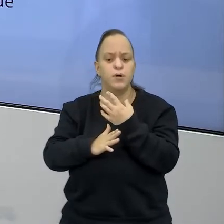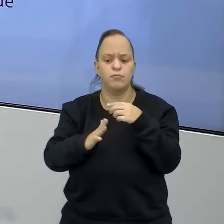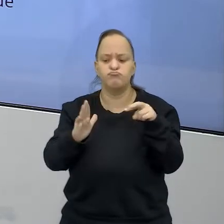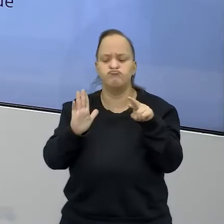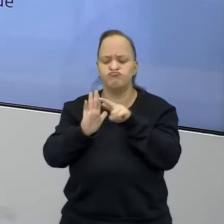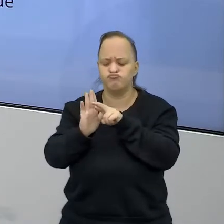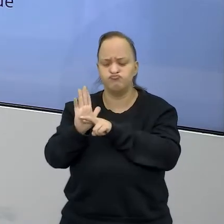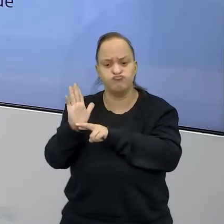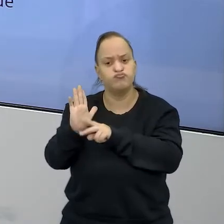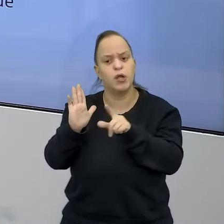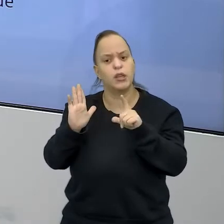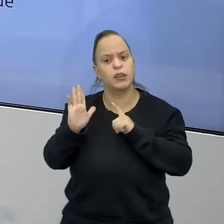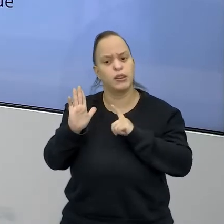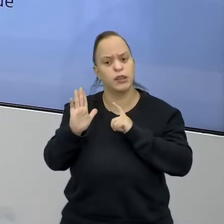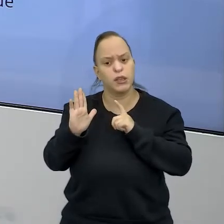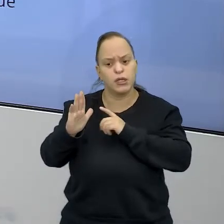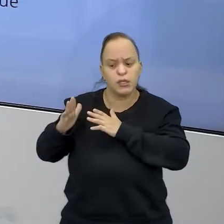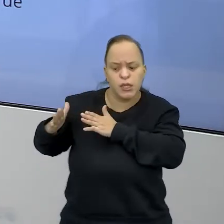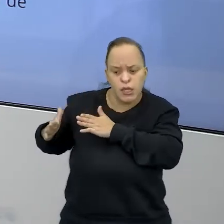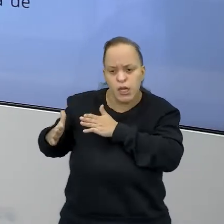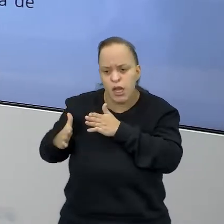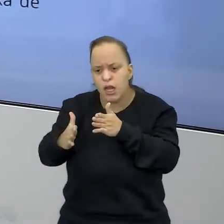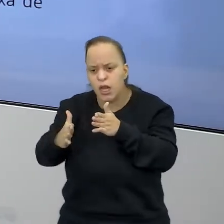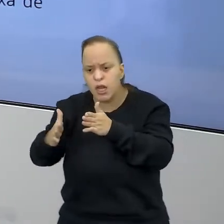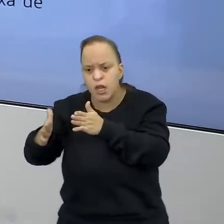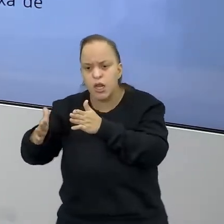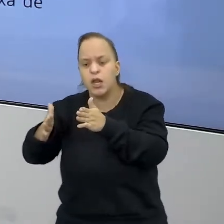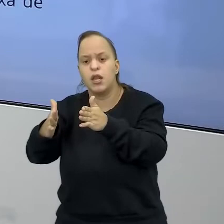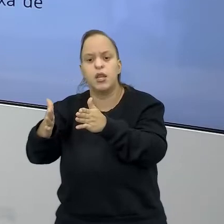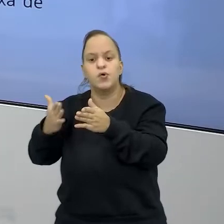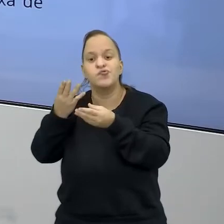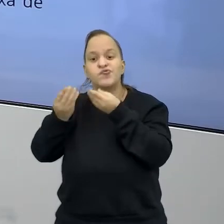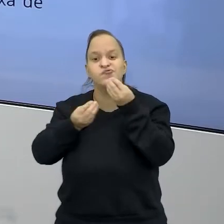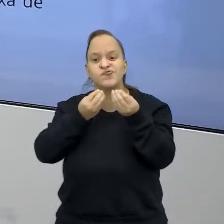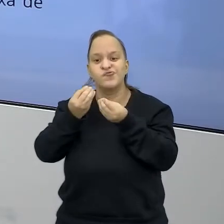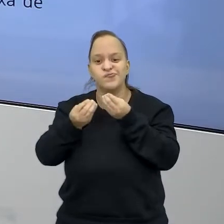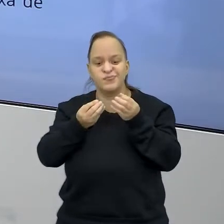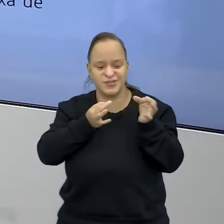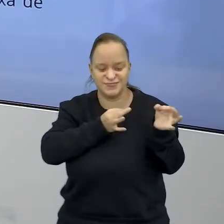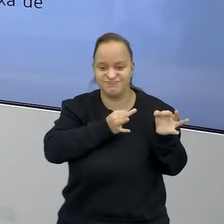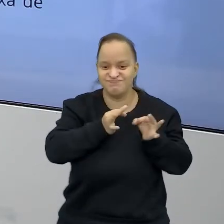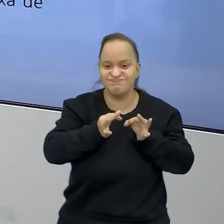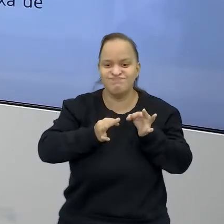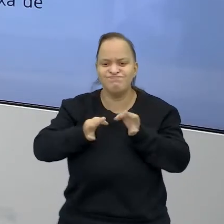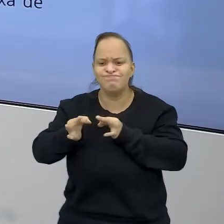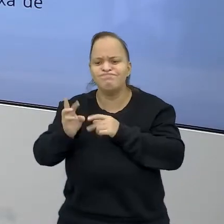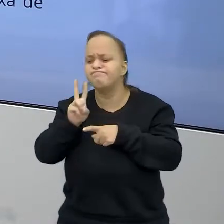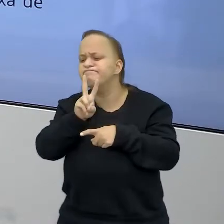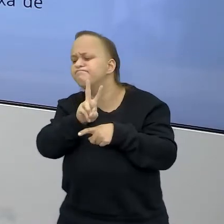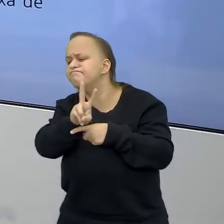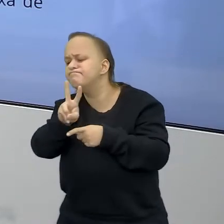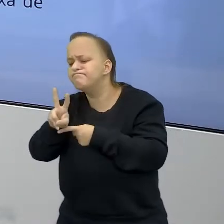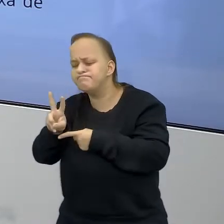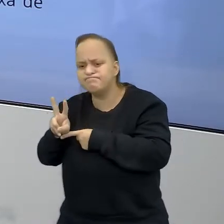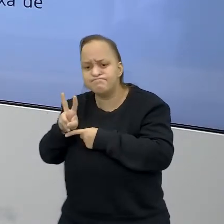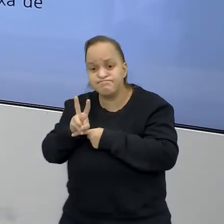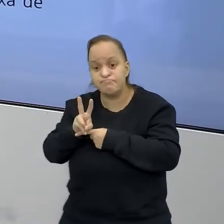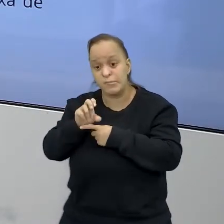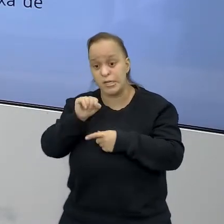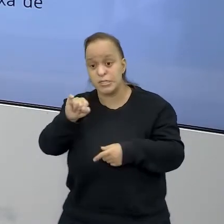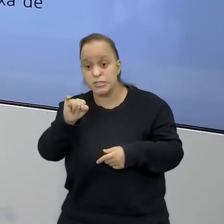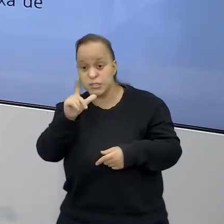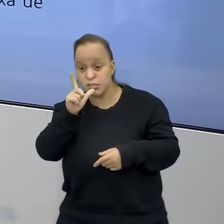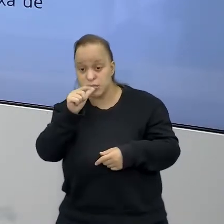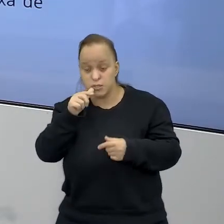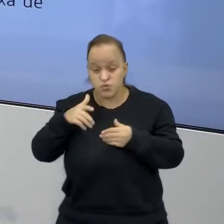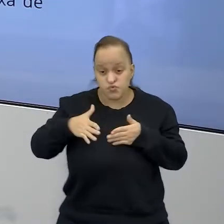bem? Como tem que ser o canteiro de obra, a organização, o que você tem que preservar quando você tem um rio, quando você tem